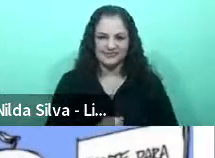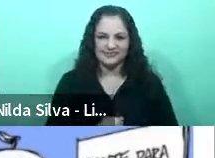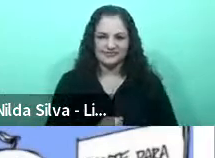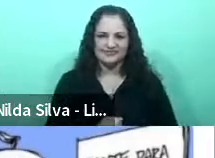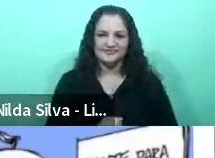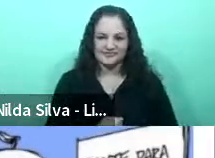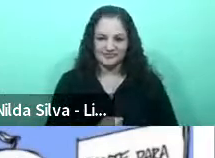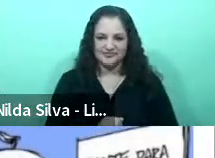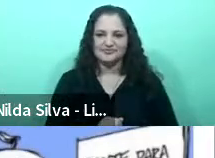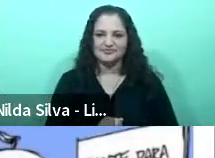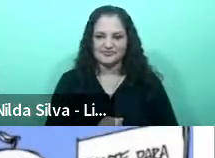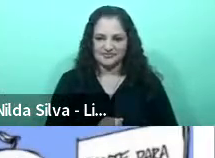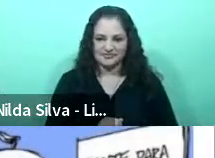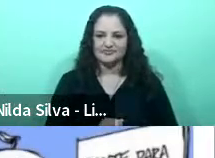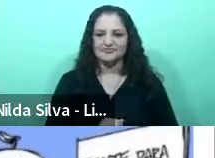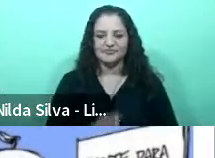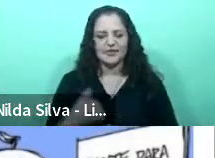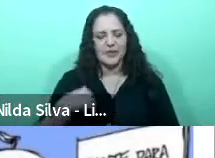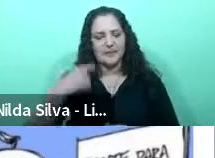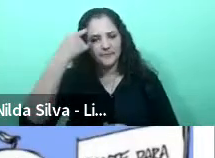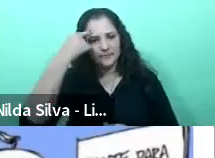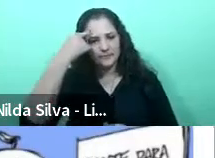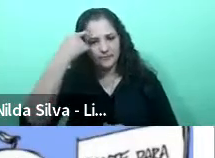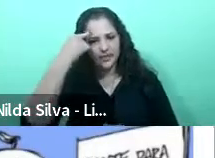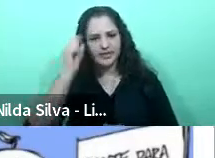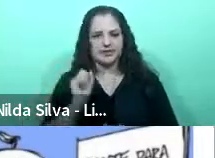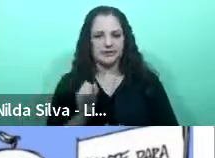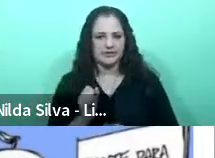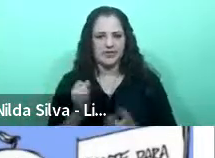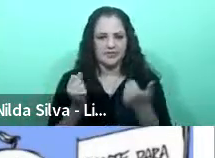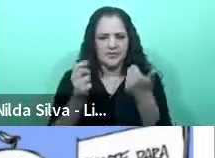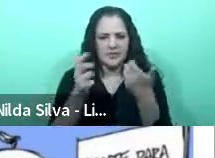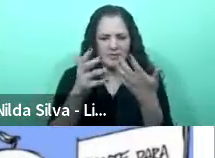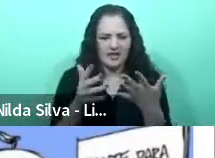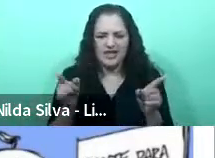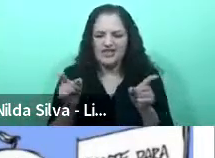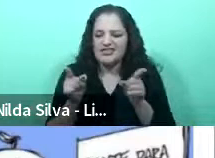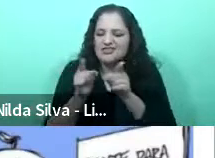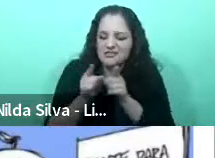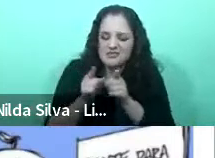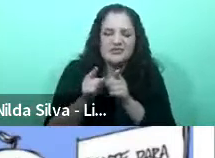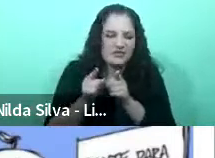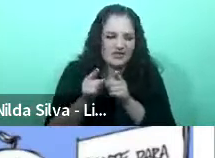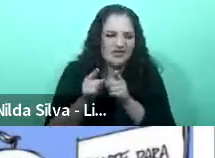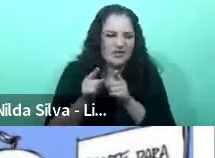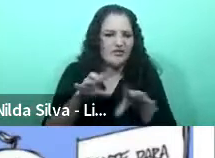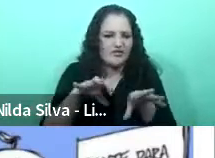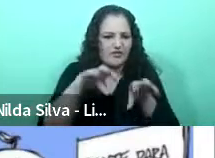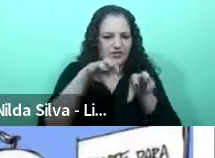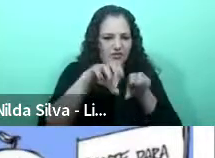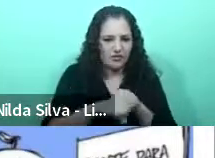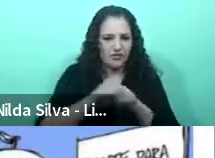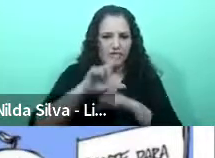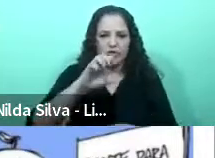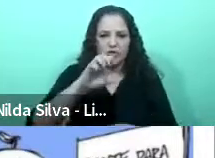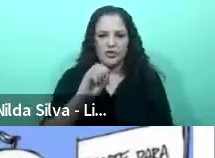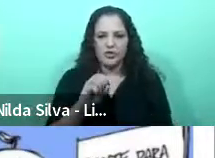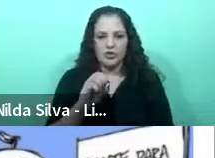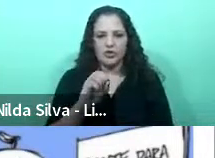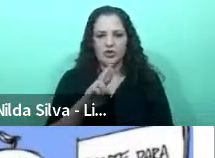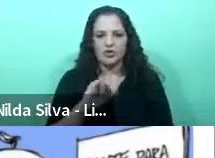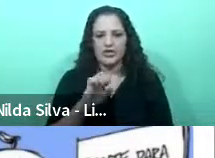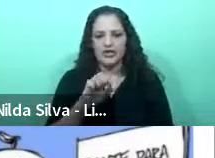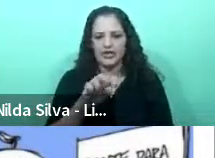ao se contrapor essa ideia desse paradigma mais simplificador, o Lorieri vai falar sobre